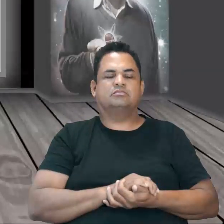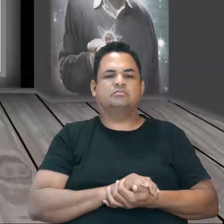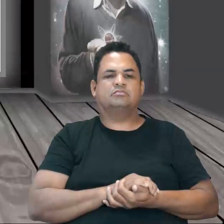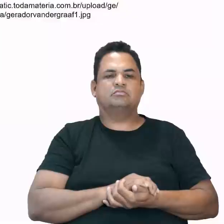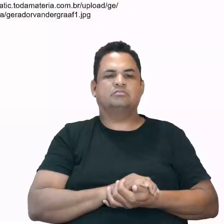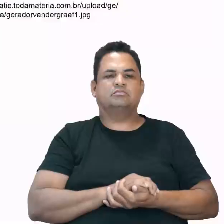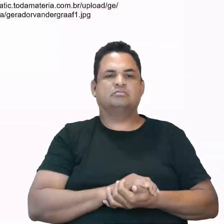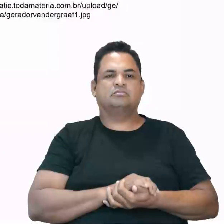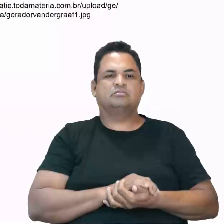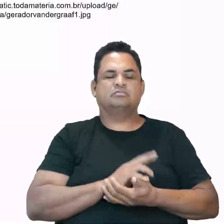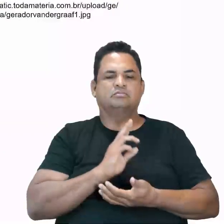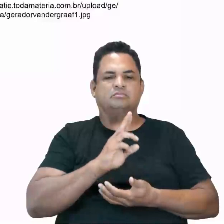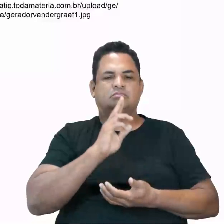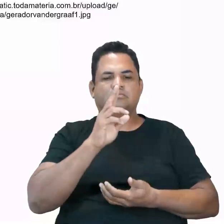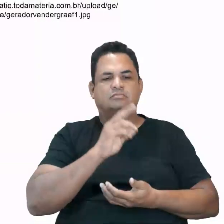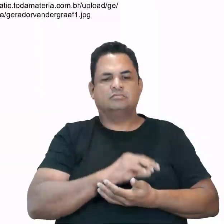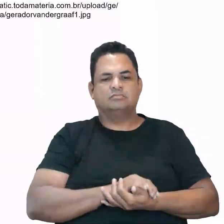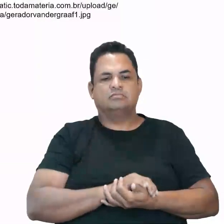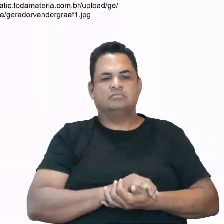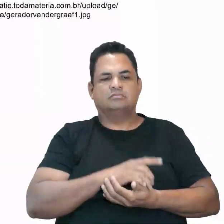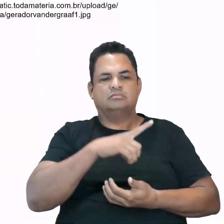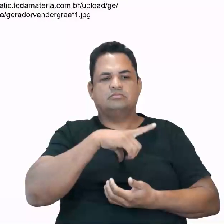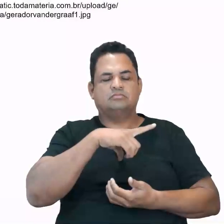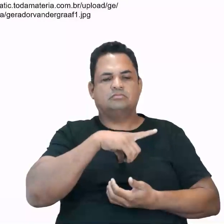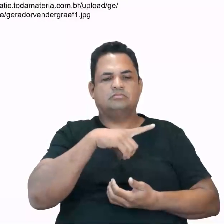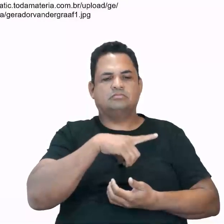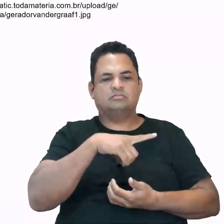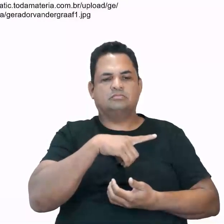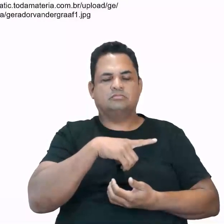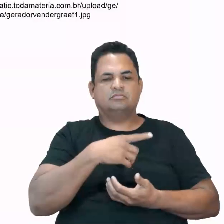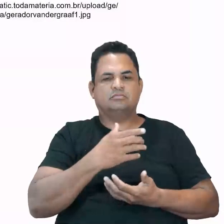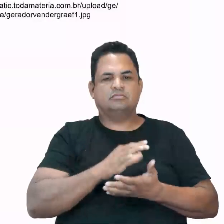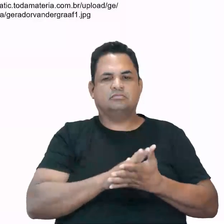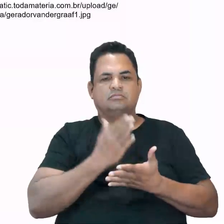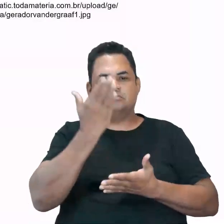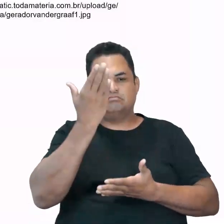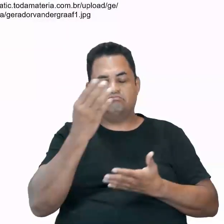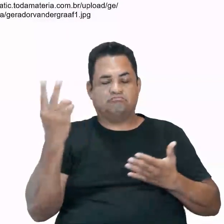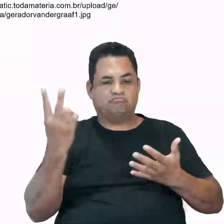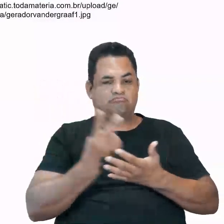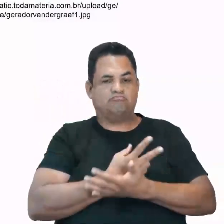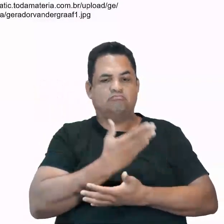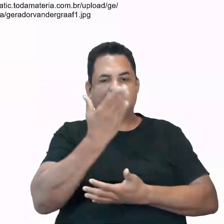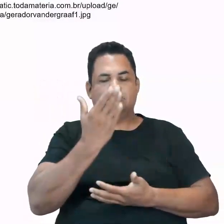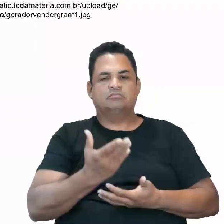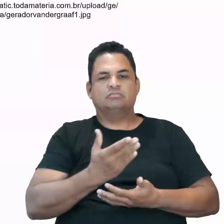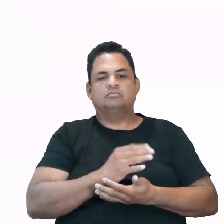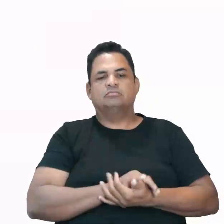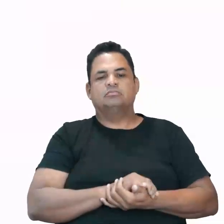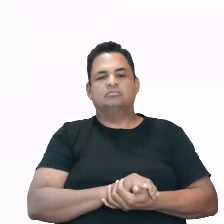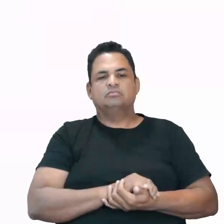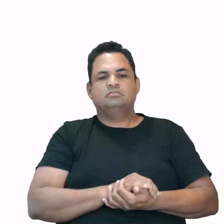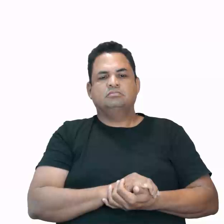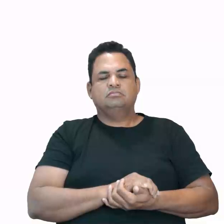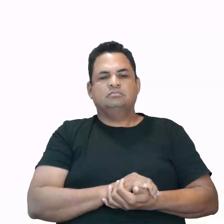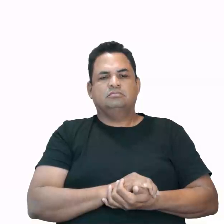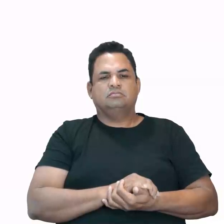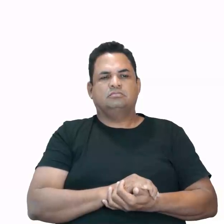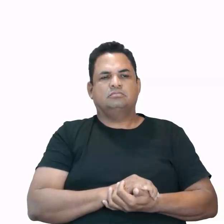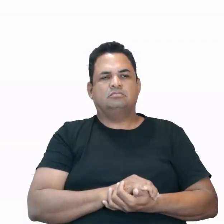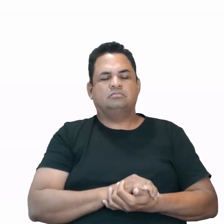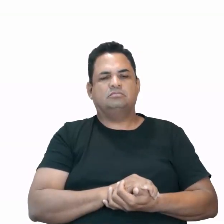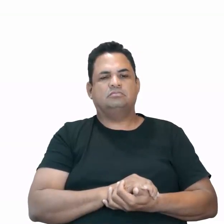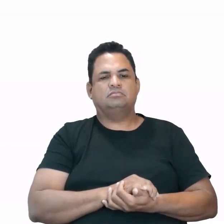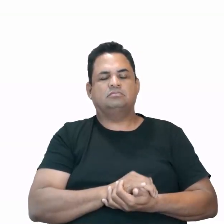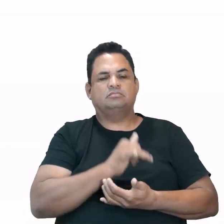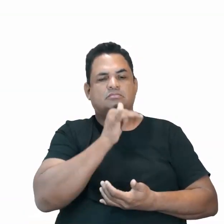lá? Então, aí nós temos essa situação, né? Carga de mesmo sinal. Aqui é um